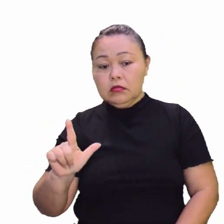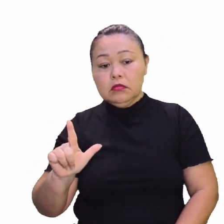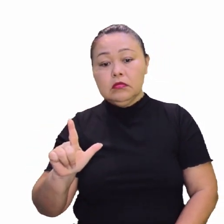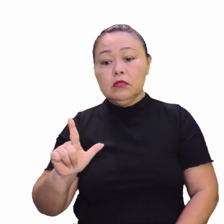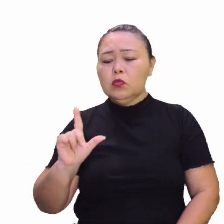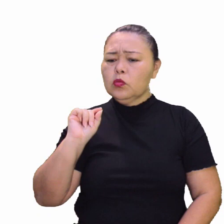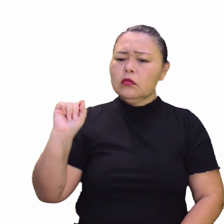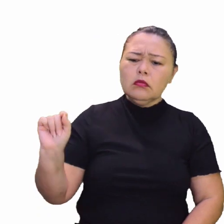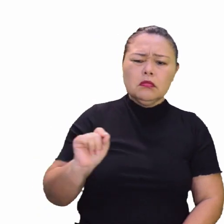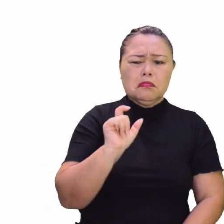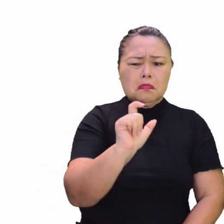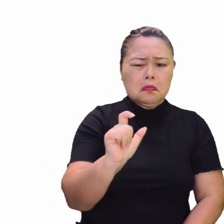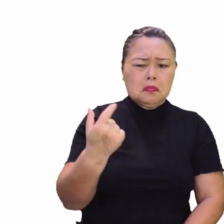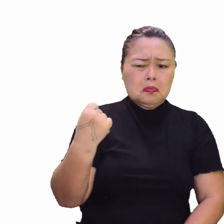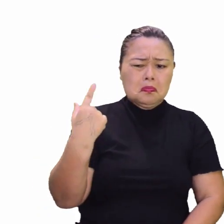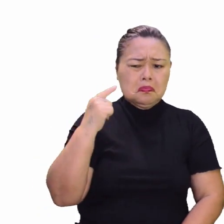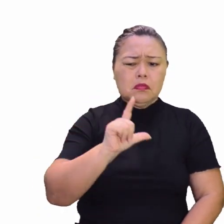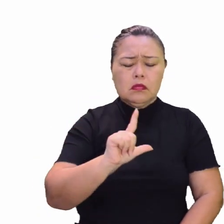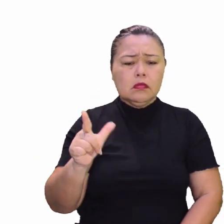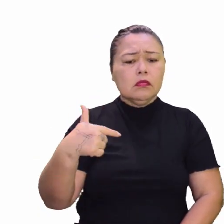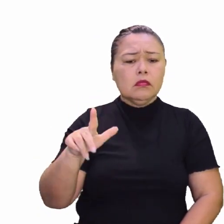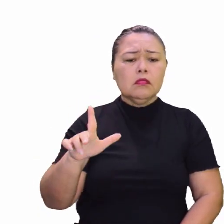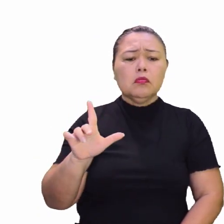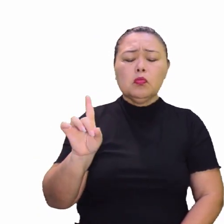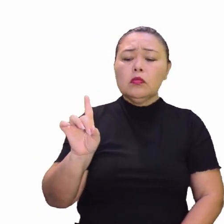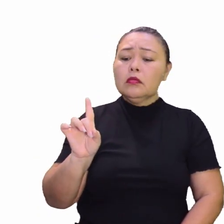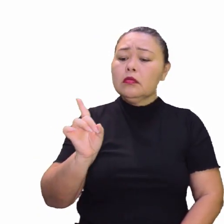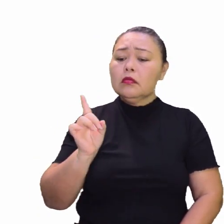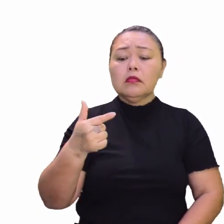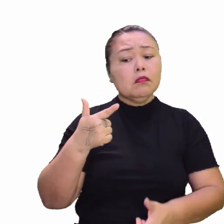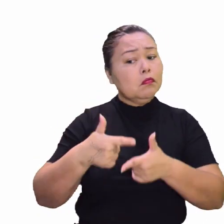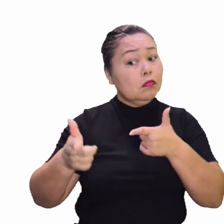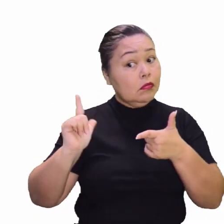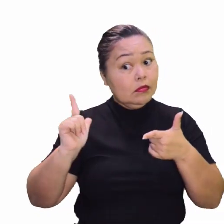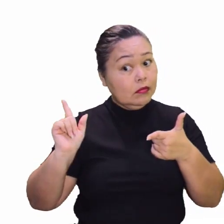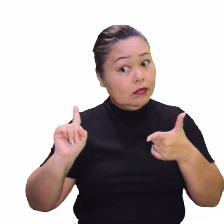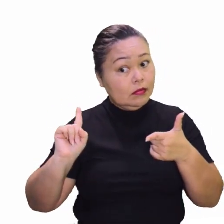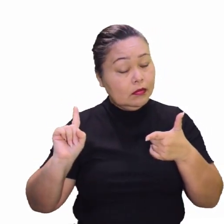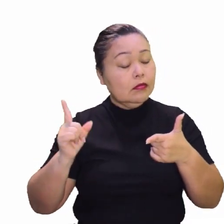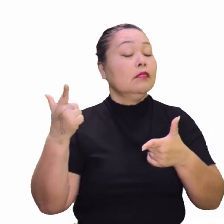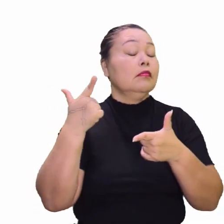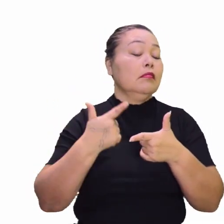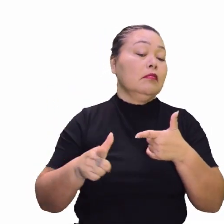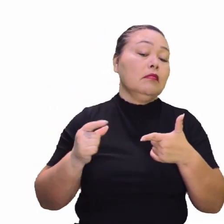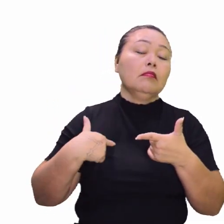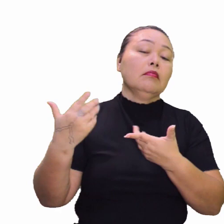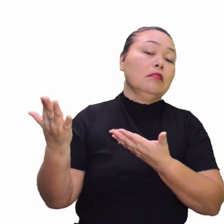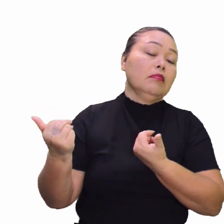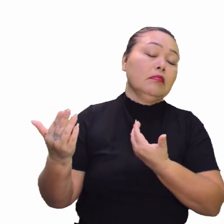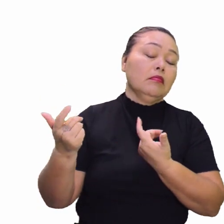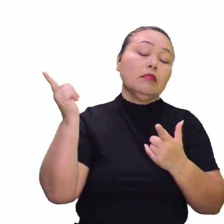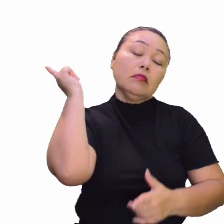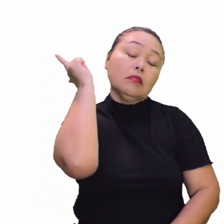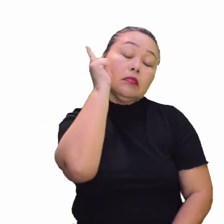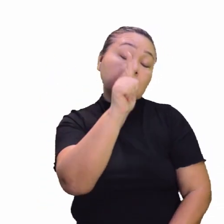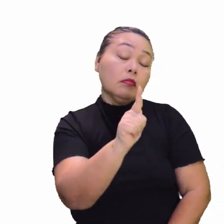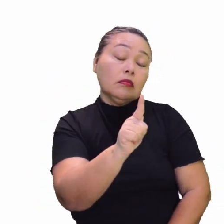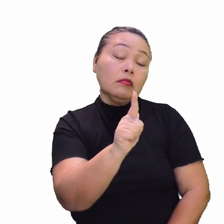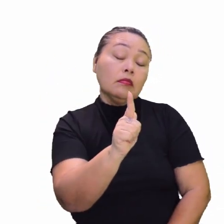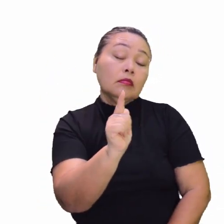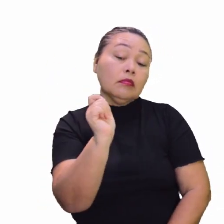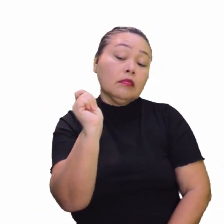semidecidual. Professor, que nome estranho. Pois é, não tem problema. Eu sei que você é jovem, tem a